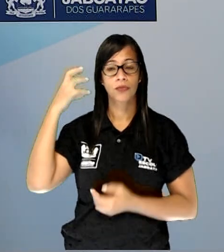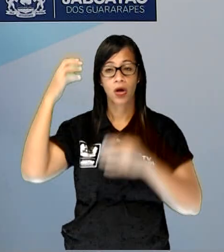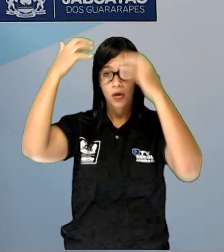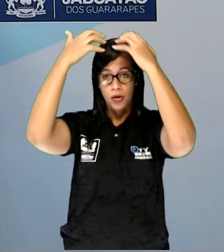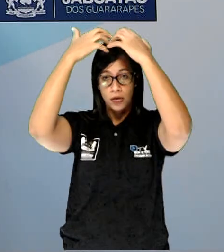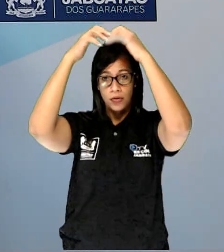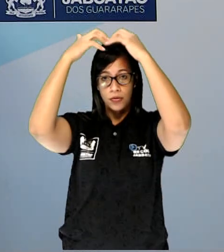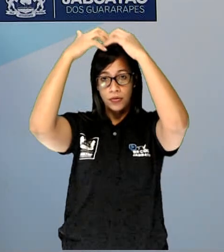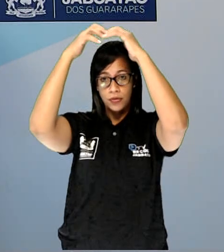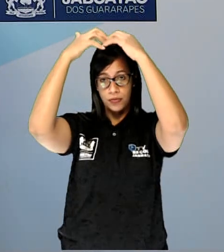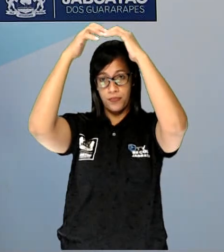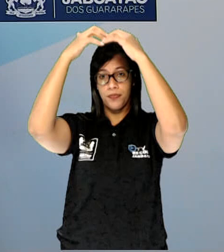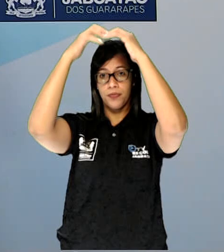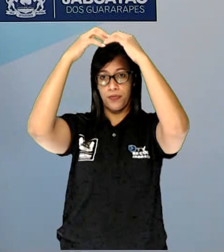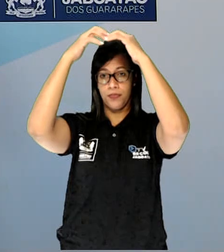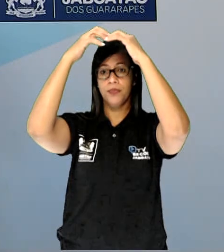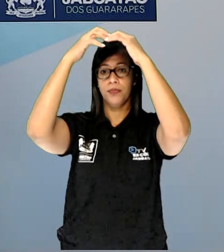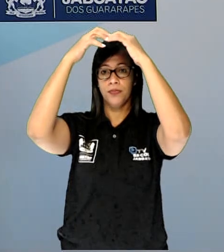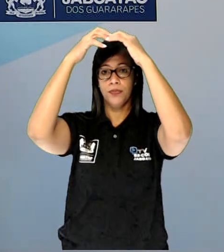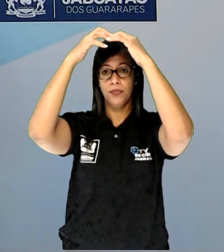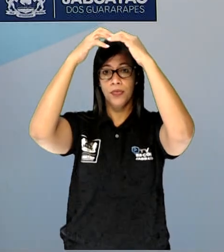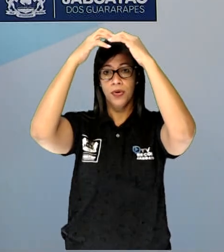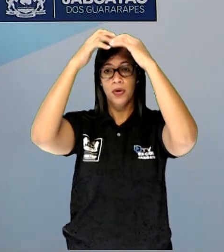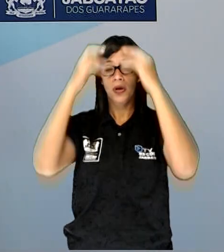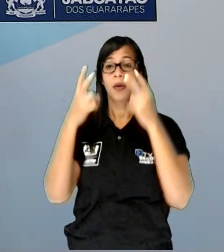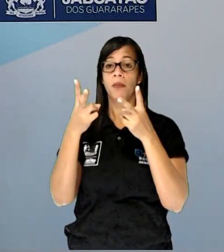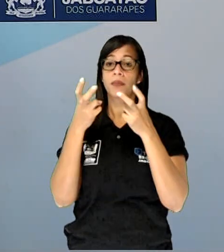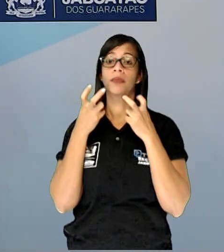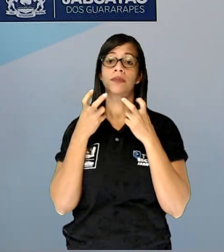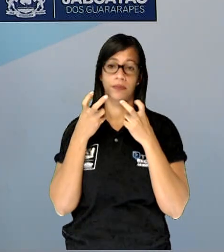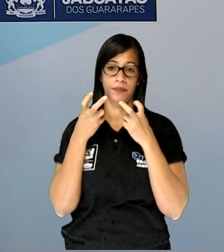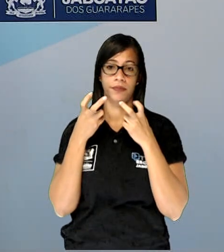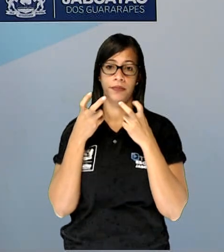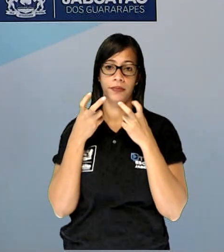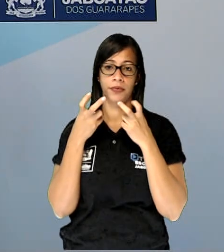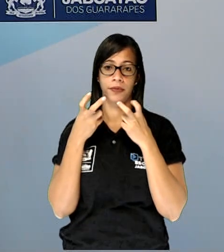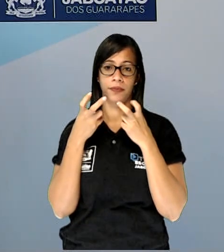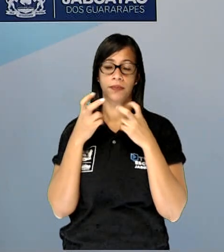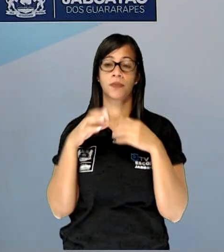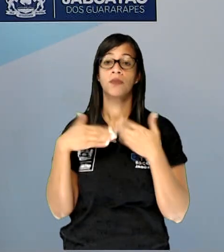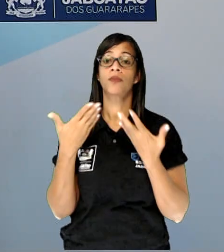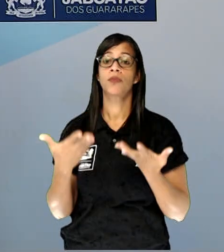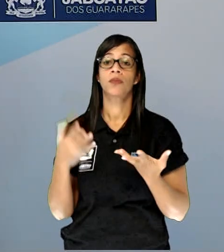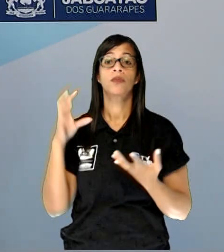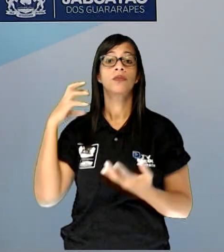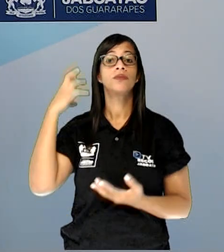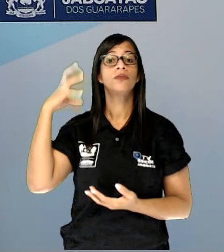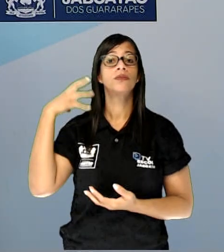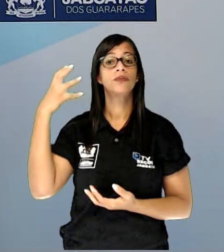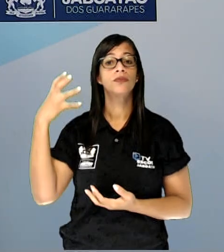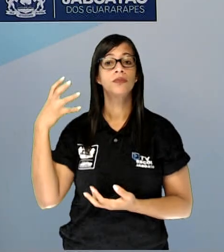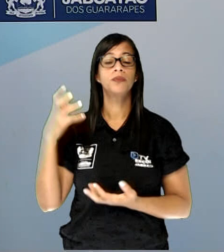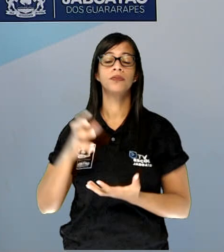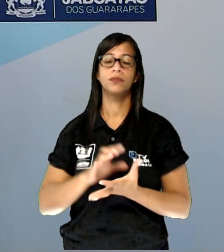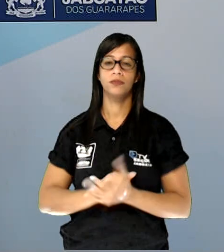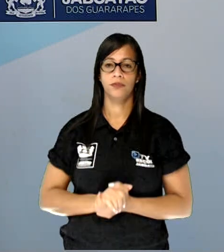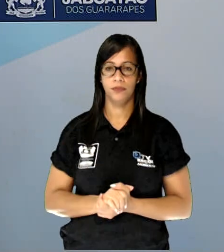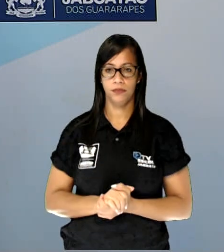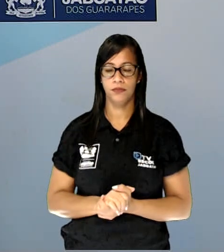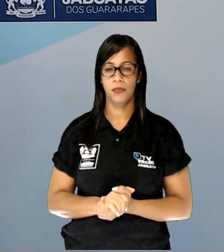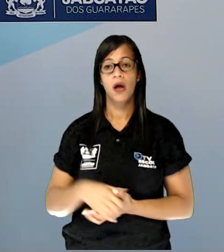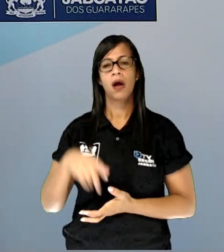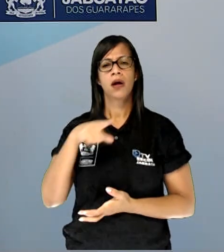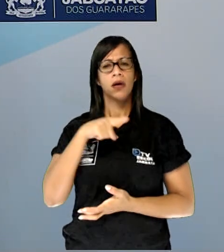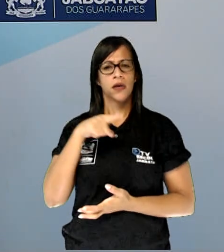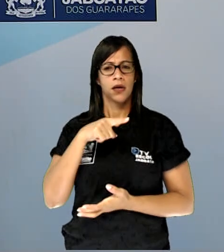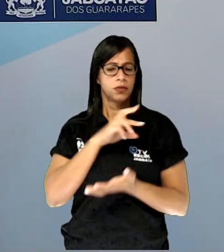é identificar. Vamos lá. E aí, ó, existem tipos de som, tá, gente? Que são